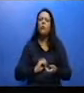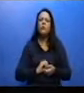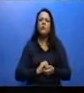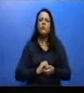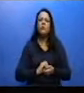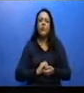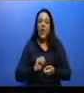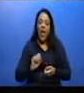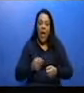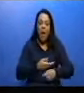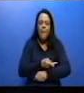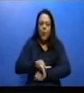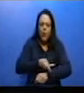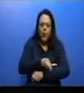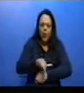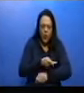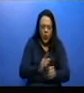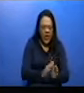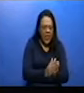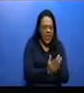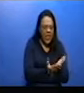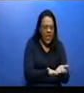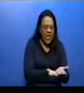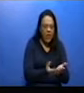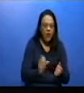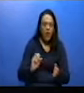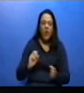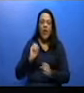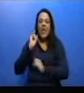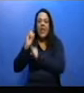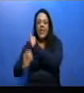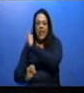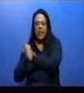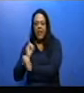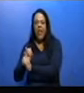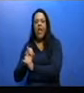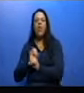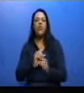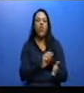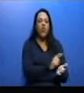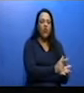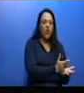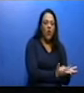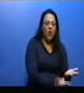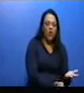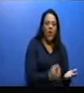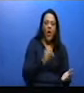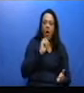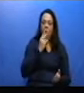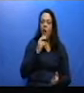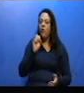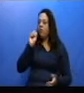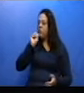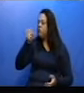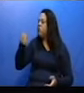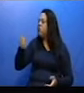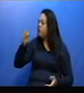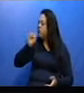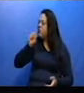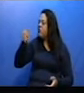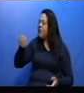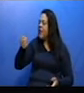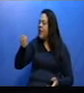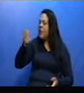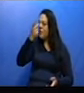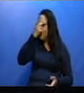Pesquisa é procurar em livros, na internet, nos jornais e até mesmo entrevistar pessoas para saber mais